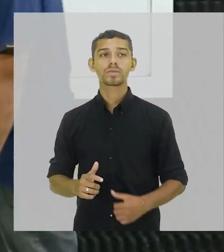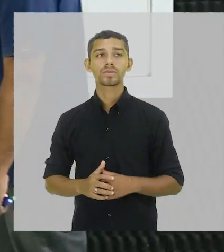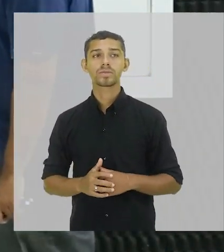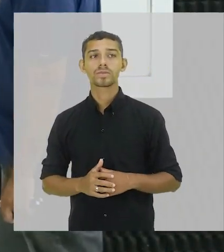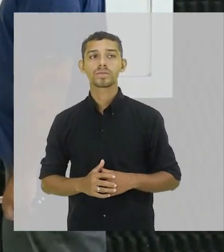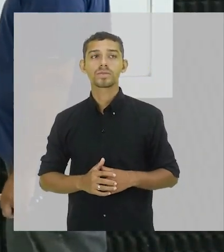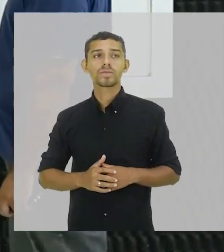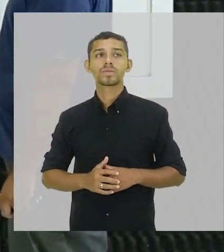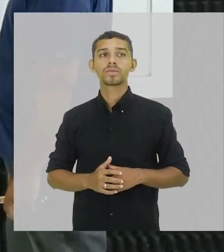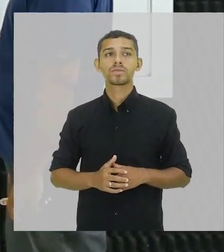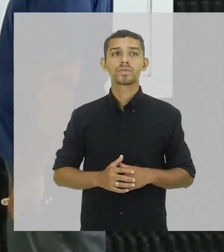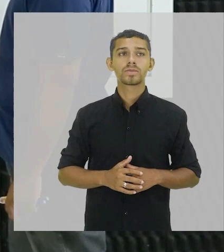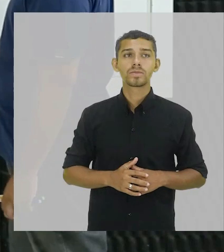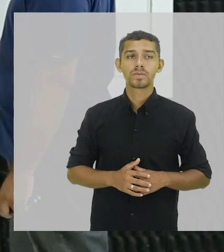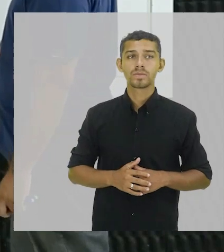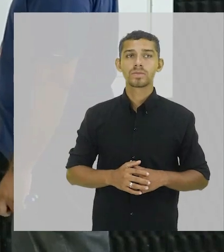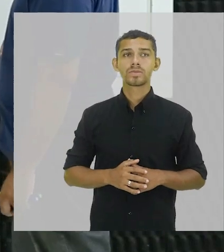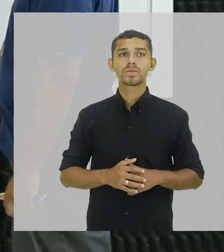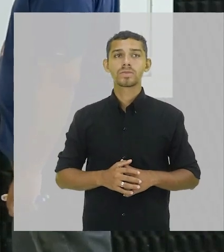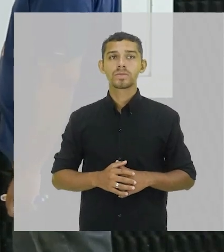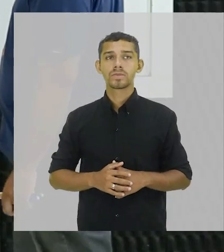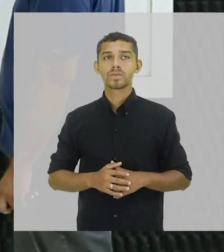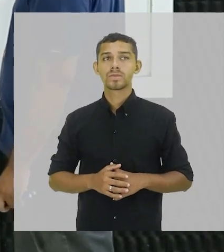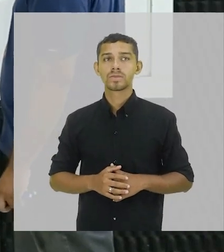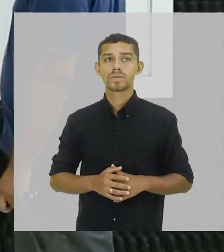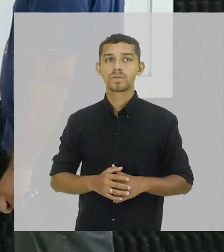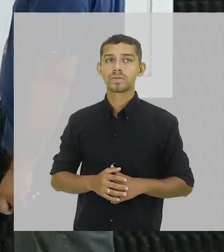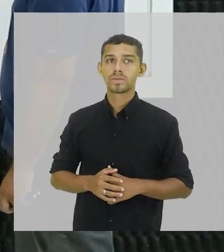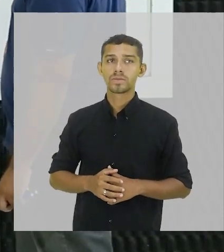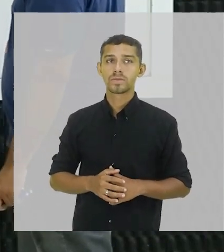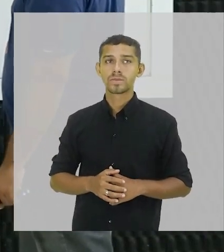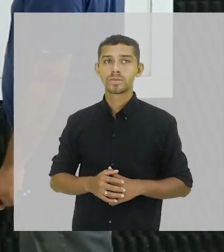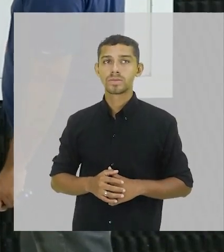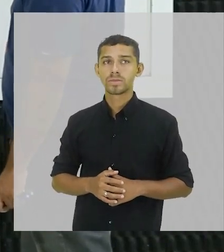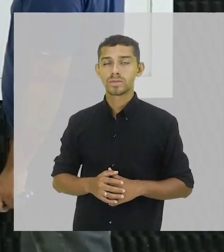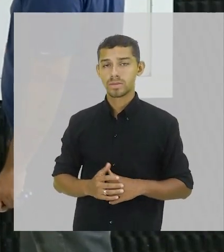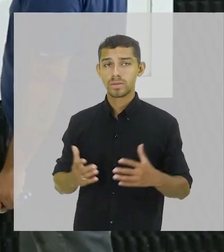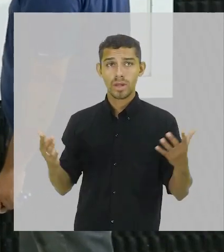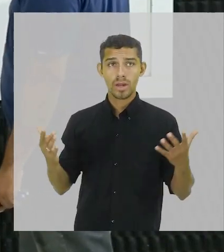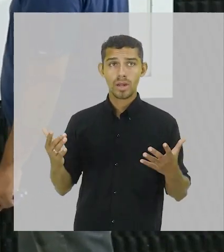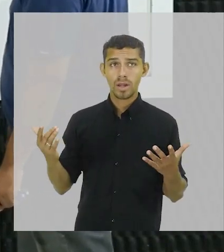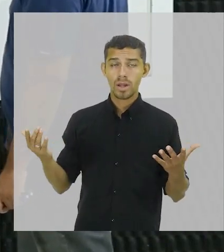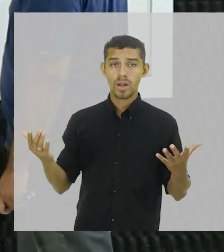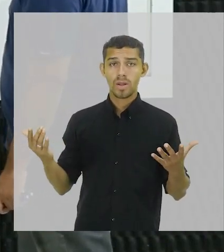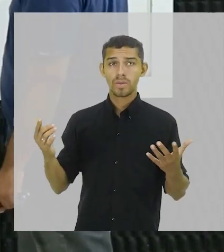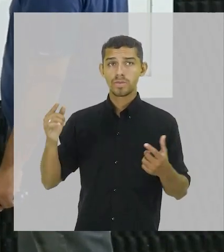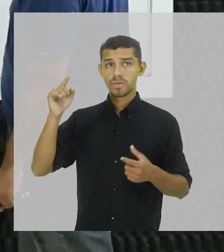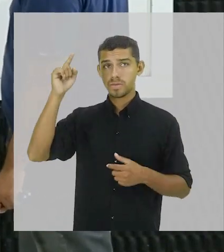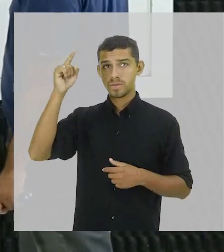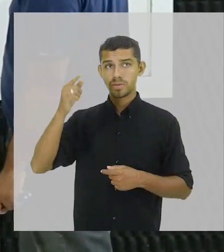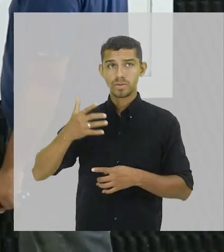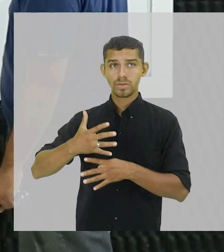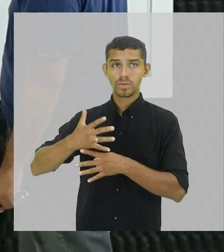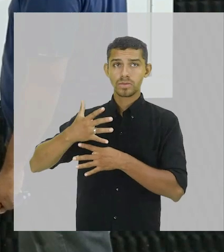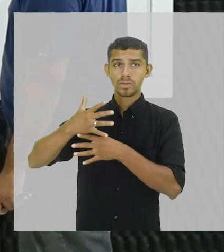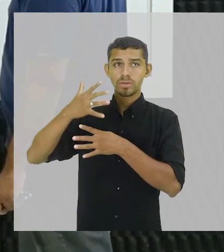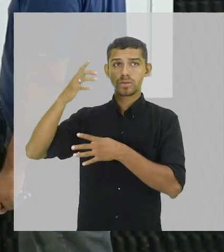Então tem aqui a onda vindo na corda, pronto. Só que agora, a minha